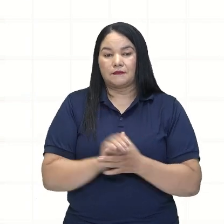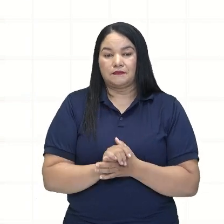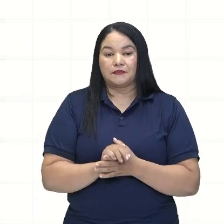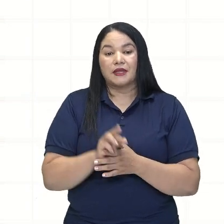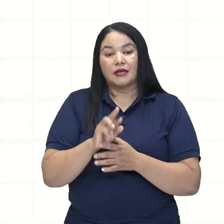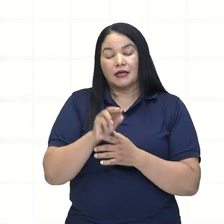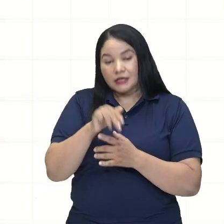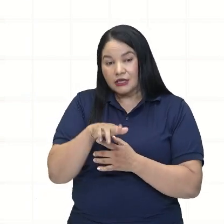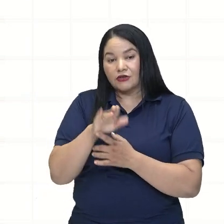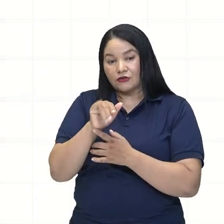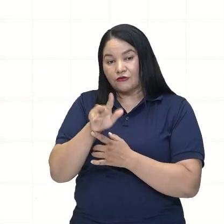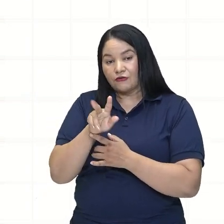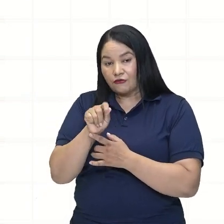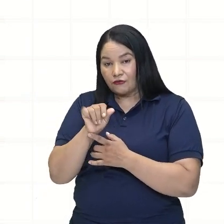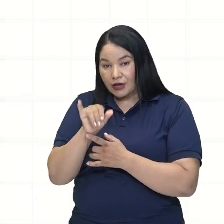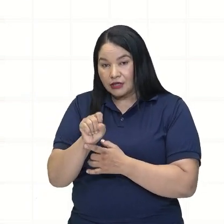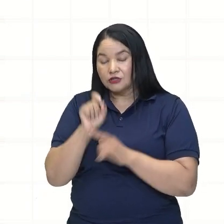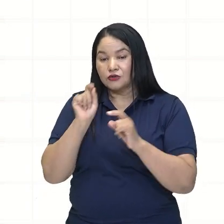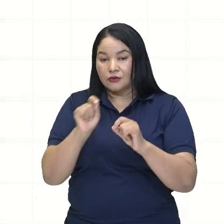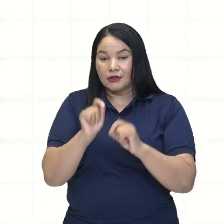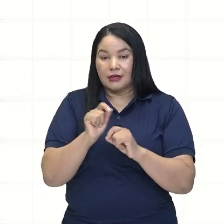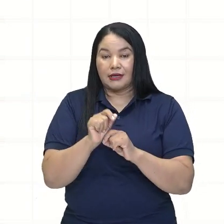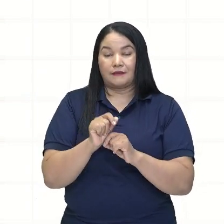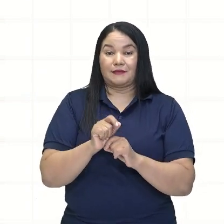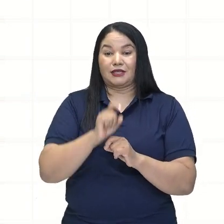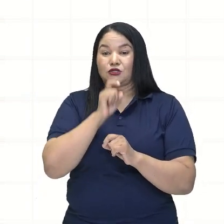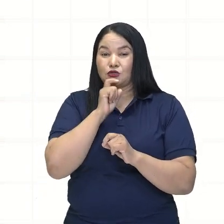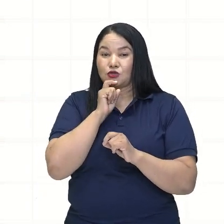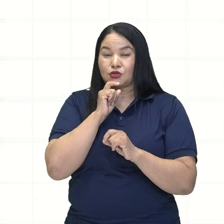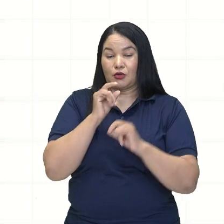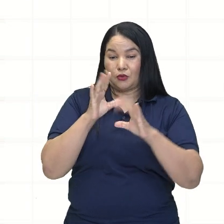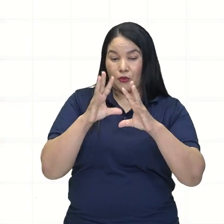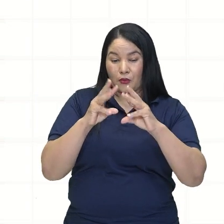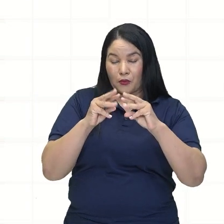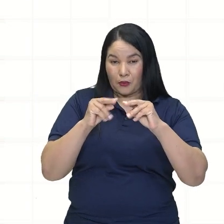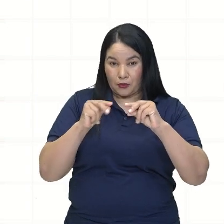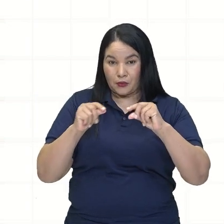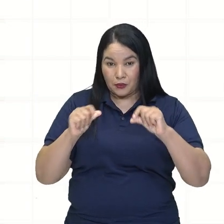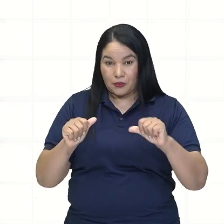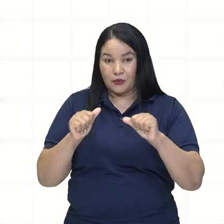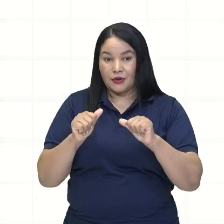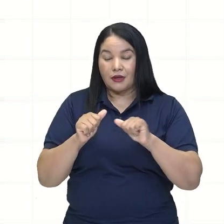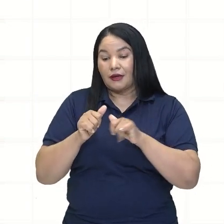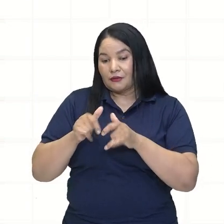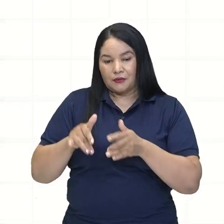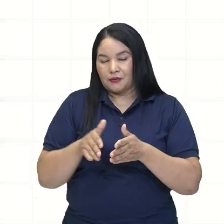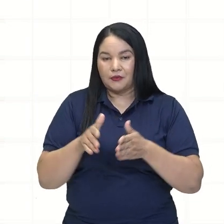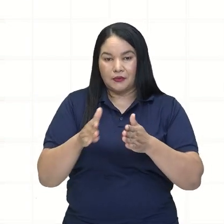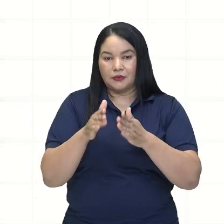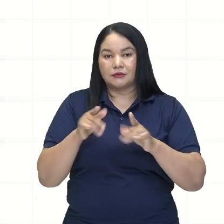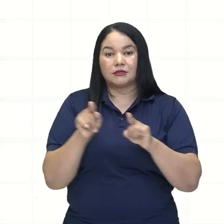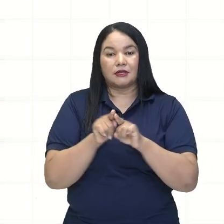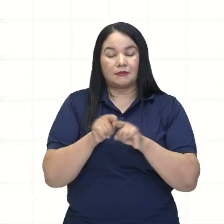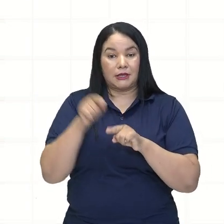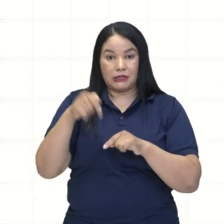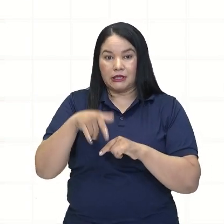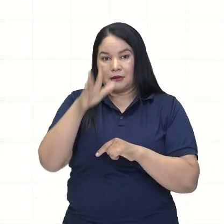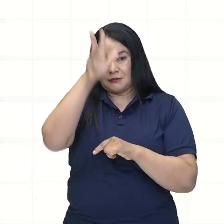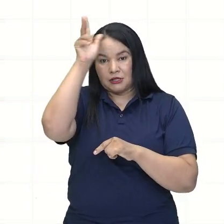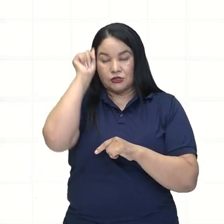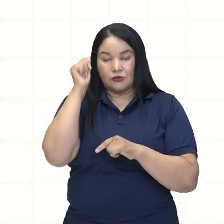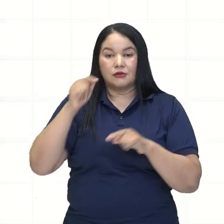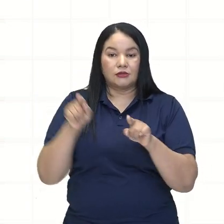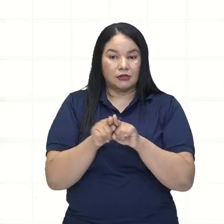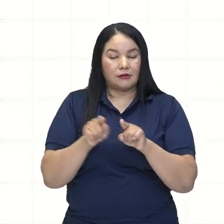abastecidos com o degelo da neve, gente. O nosso rio Amazonas, ele é também aí considerado um